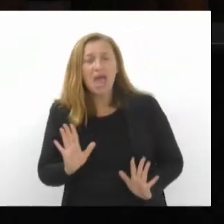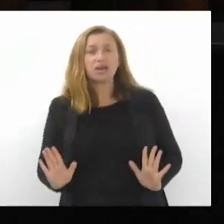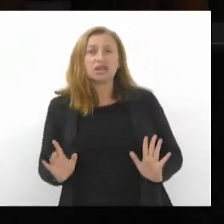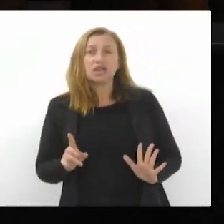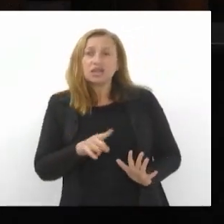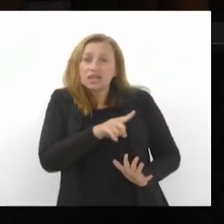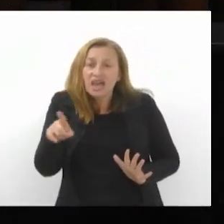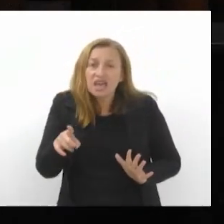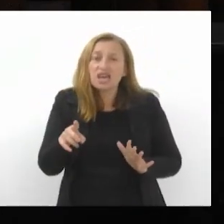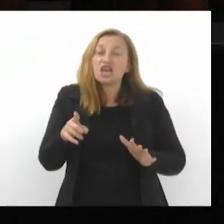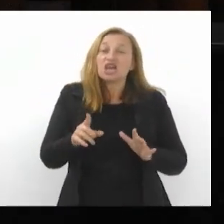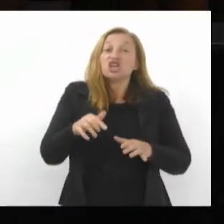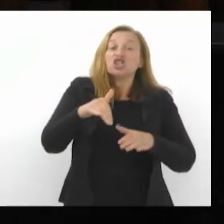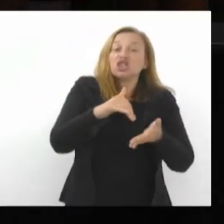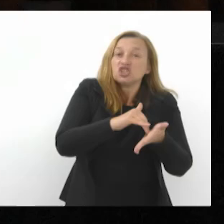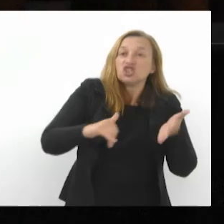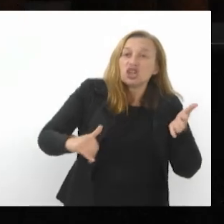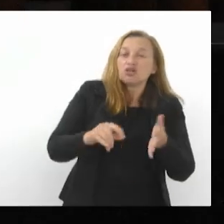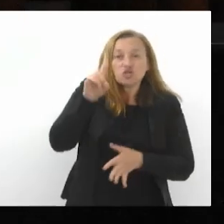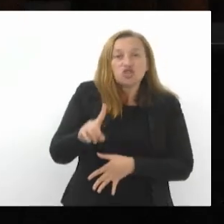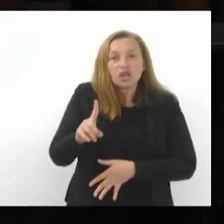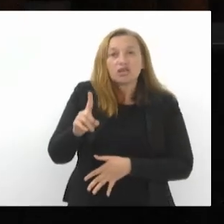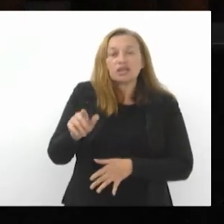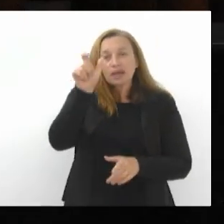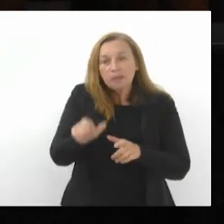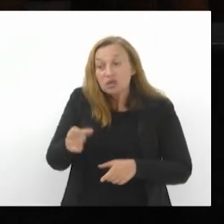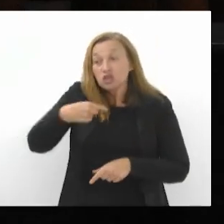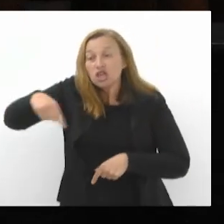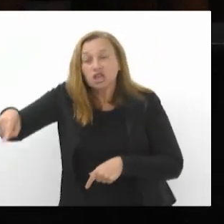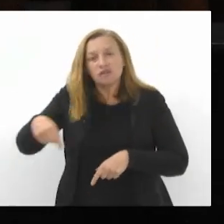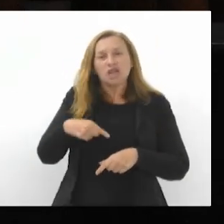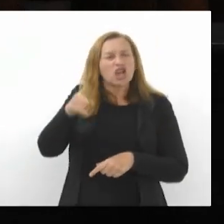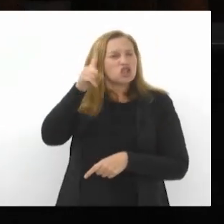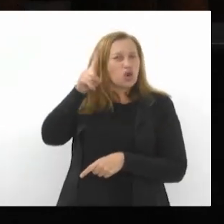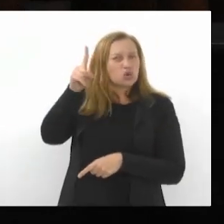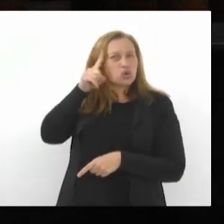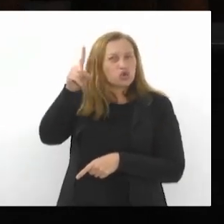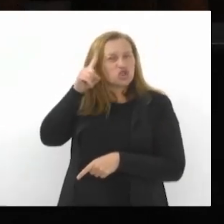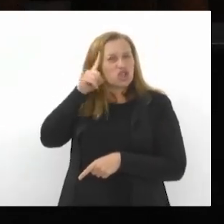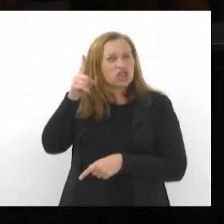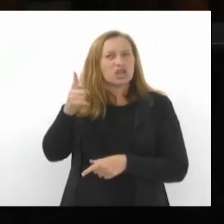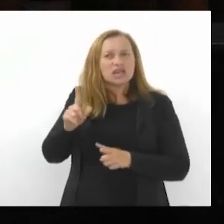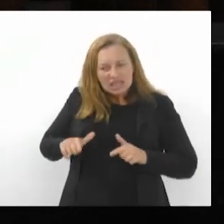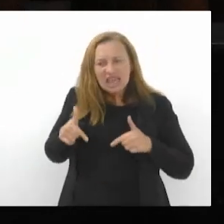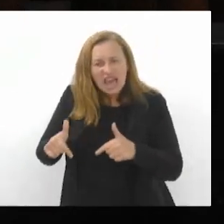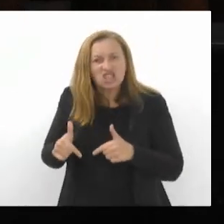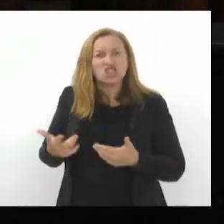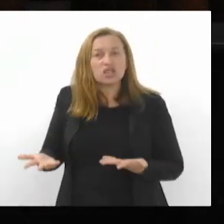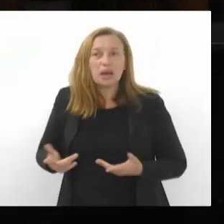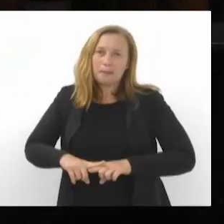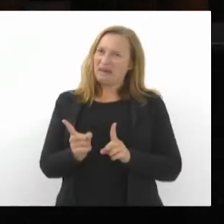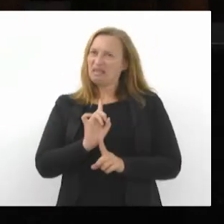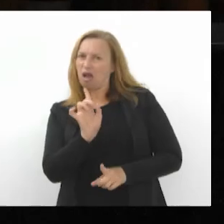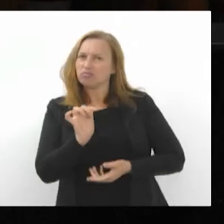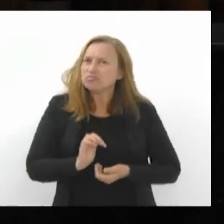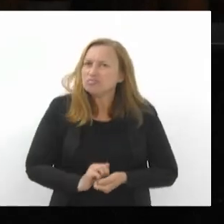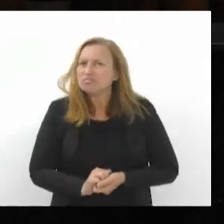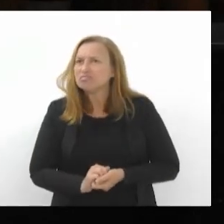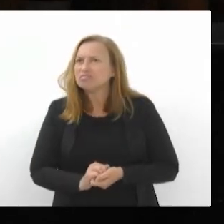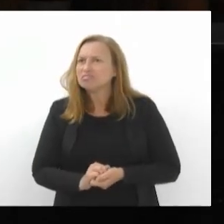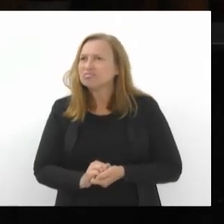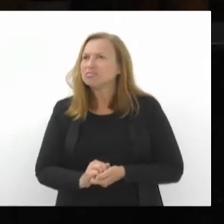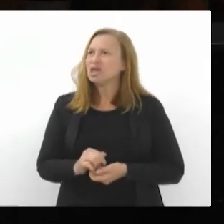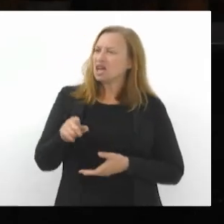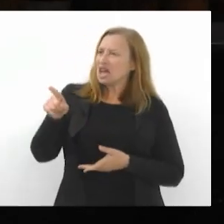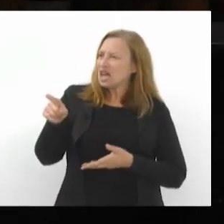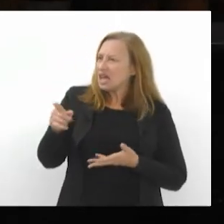tirando o direito de ir e vir da população de bem todo santo dia, que tem que ser tratado como tal. Mas não. Eles